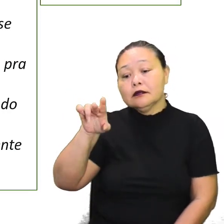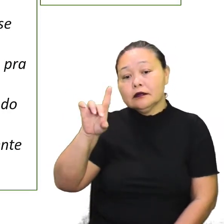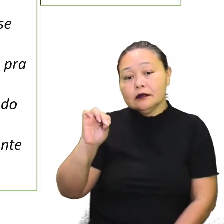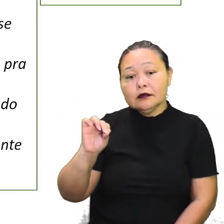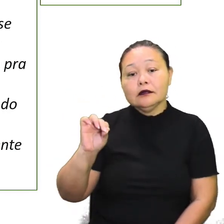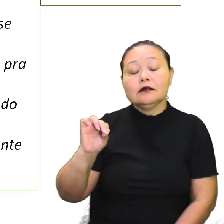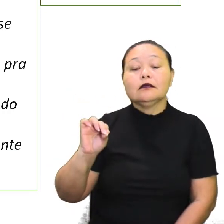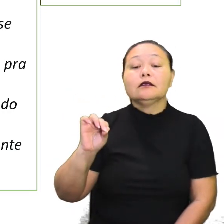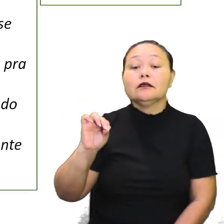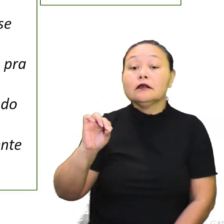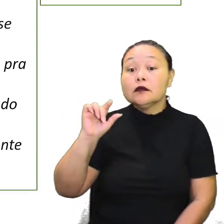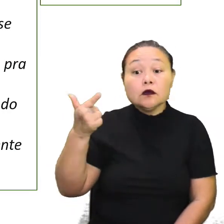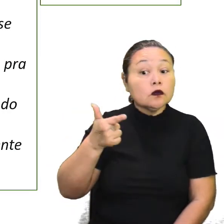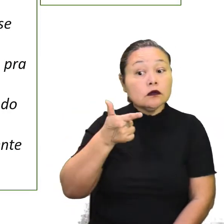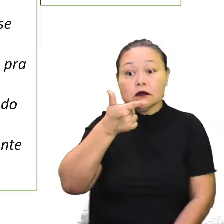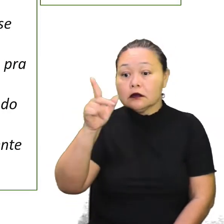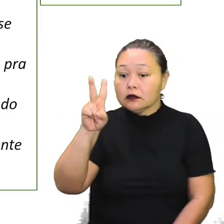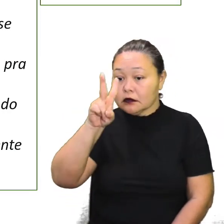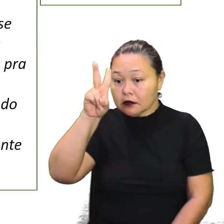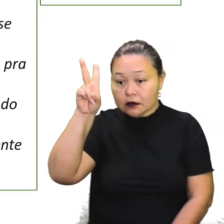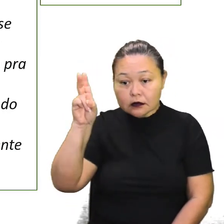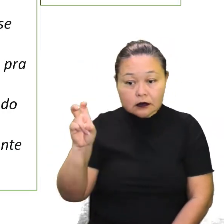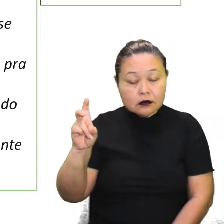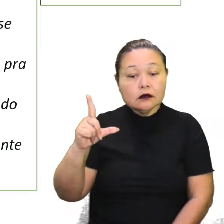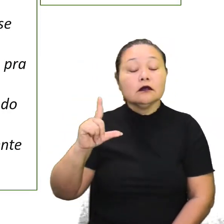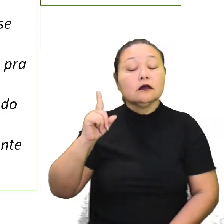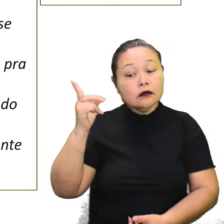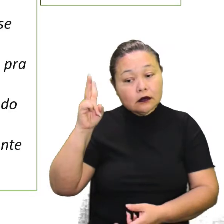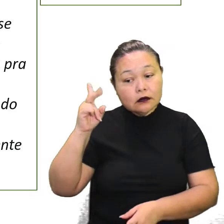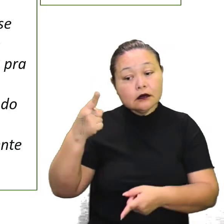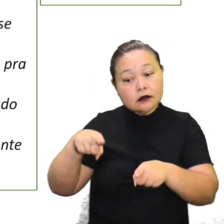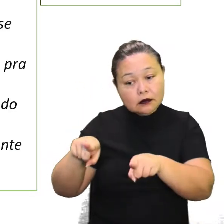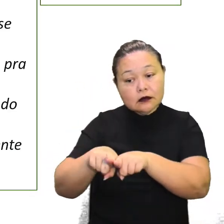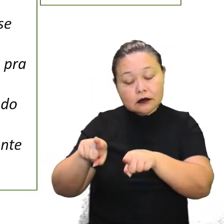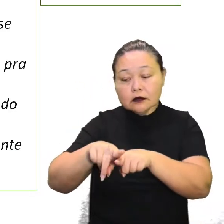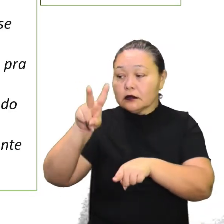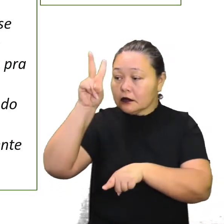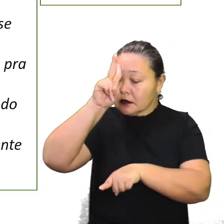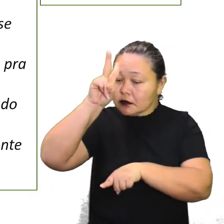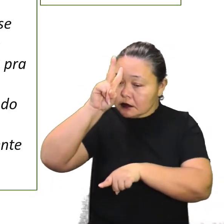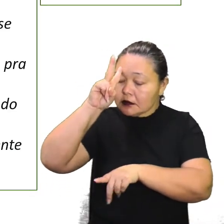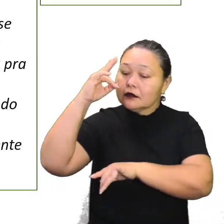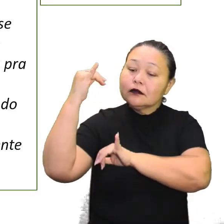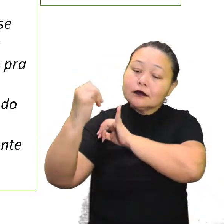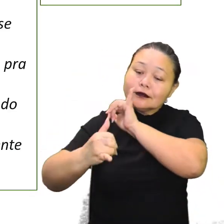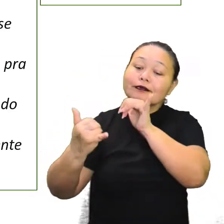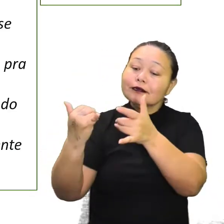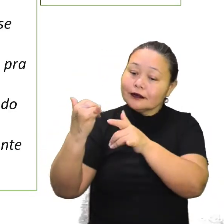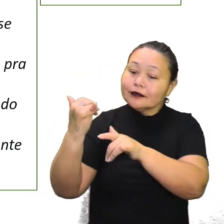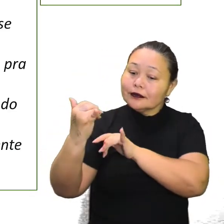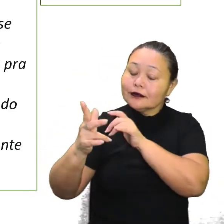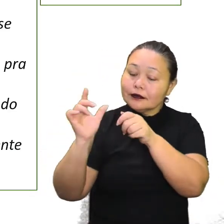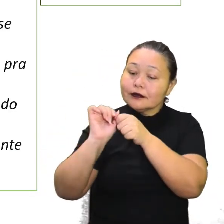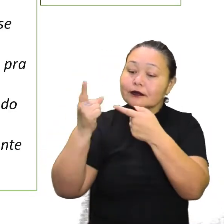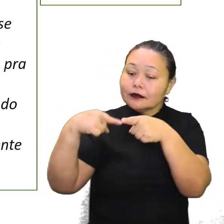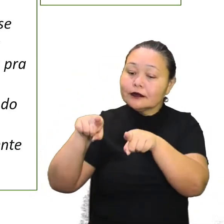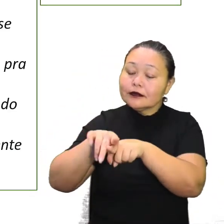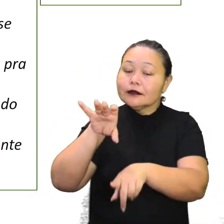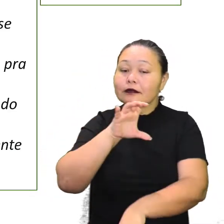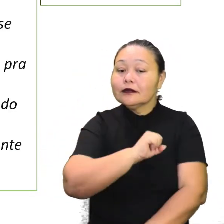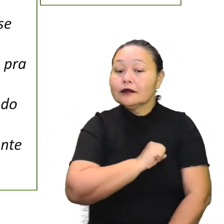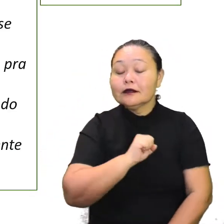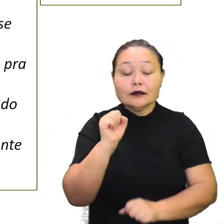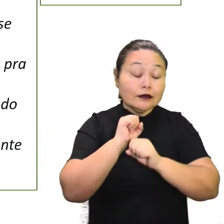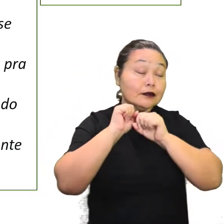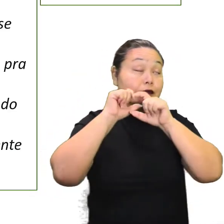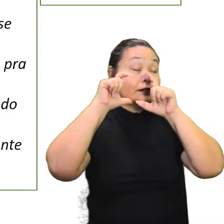Mônica, nós vamos ter uma outra temática. É uma história contada ali, uma história de amor, né? Eduardo abriu